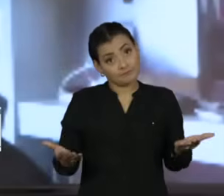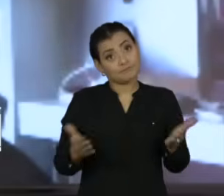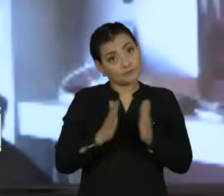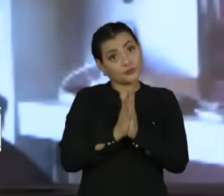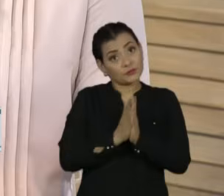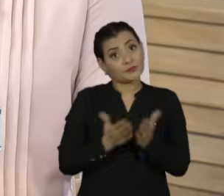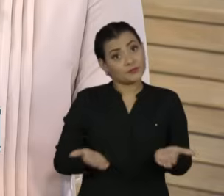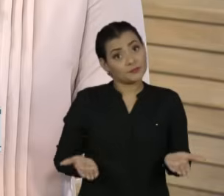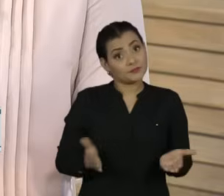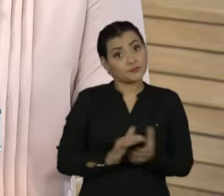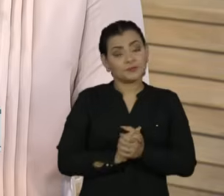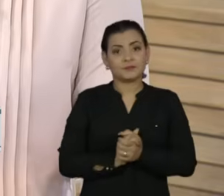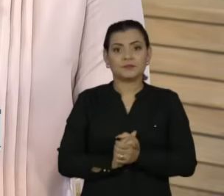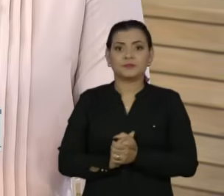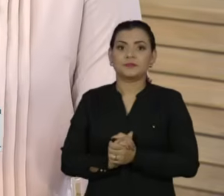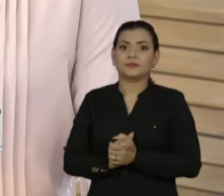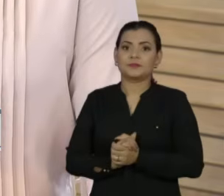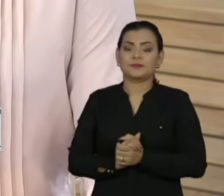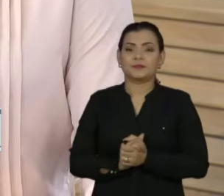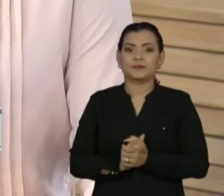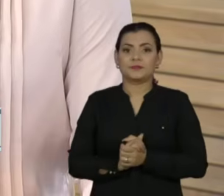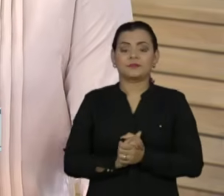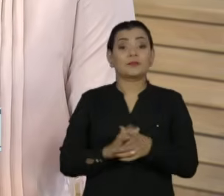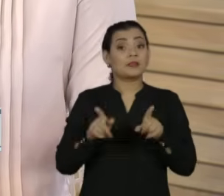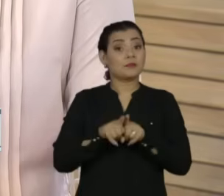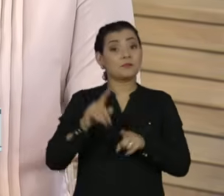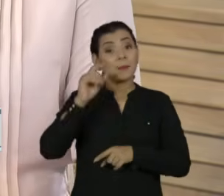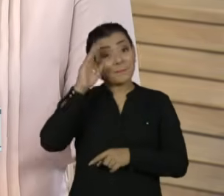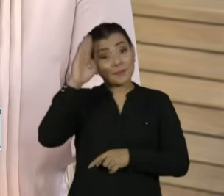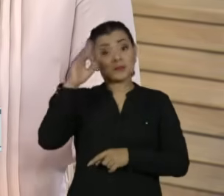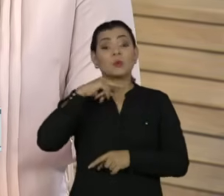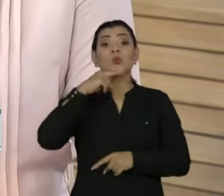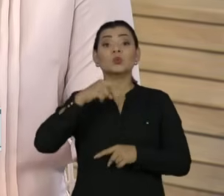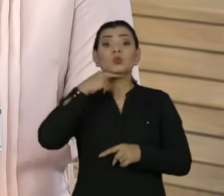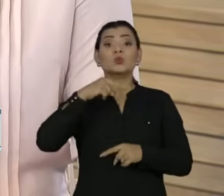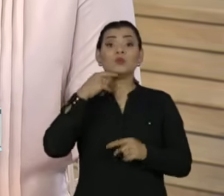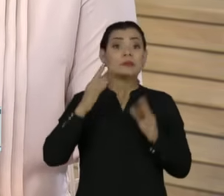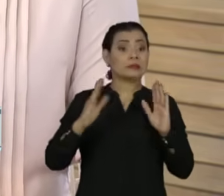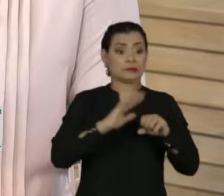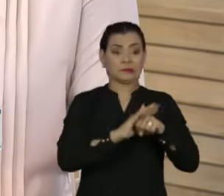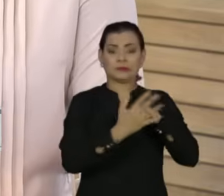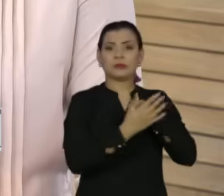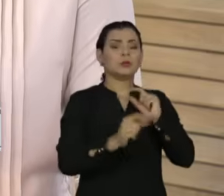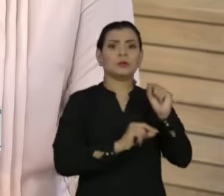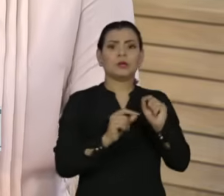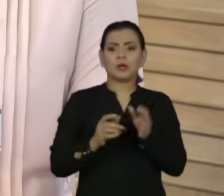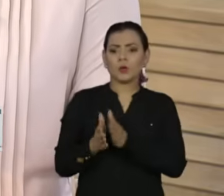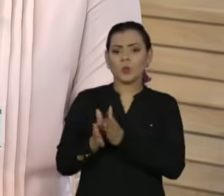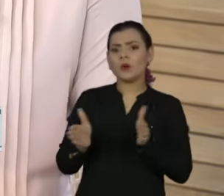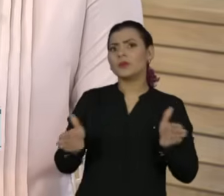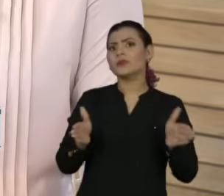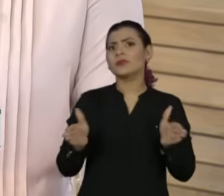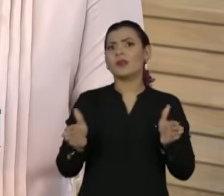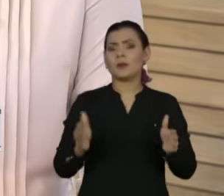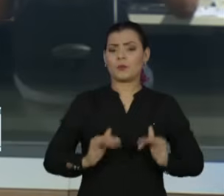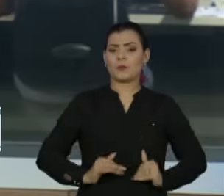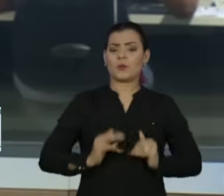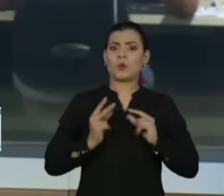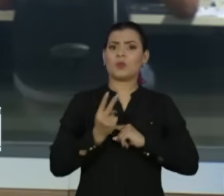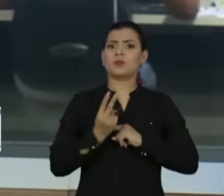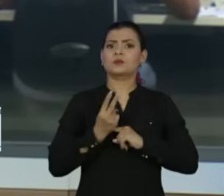demais, né? E uma das maiores dúvidas sobre o novo coronavírus é por quanto tempo duram os